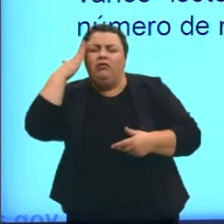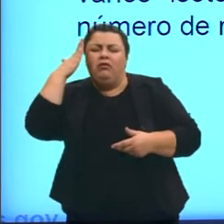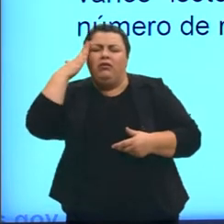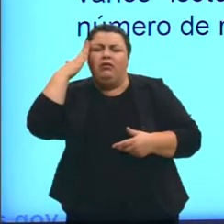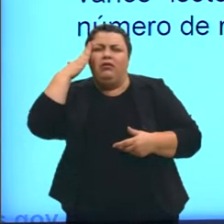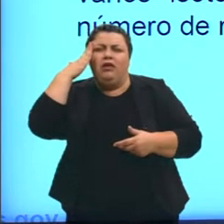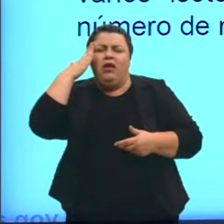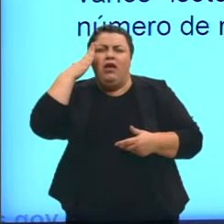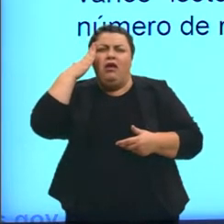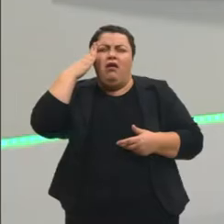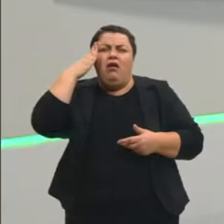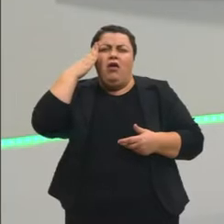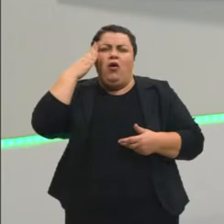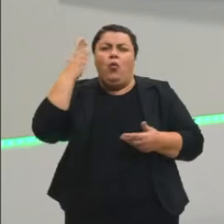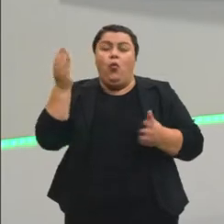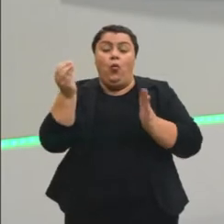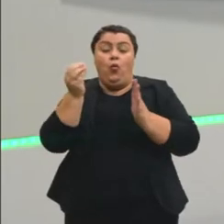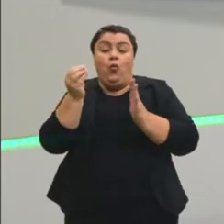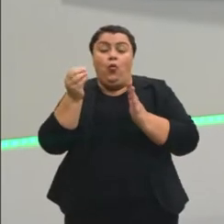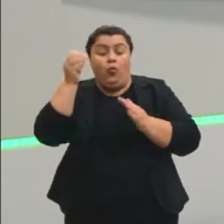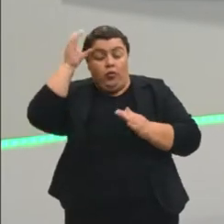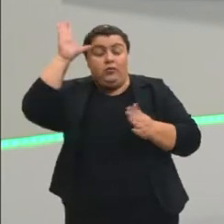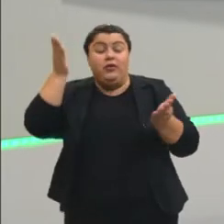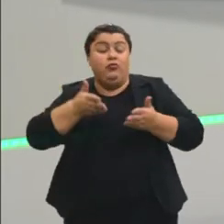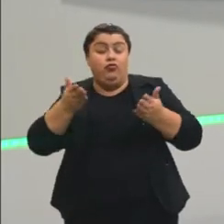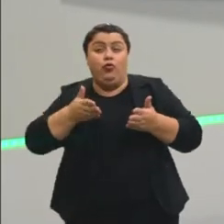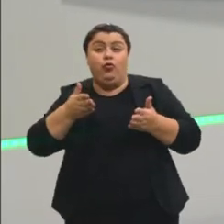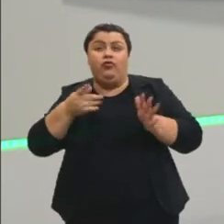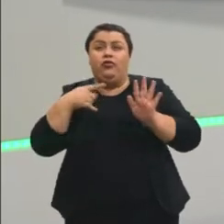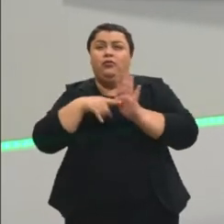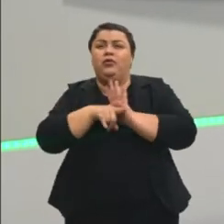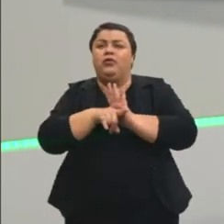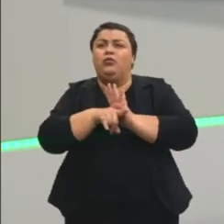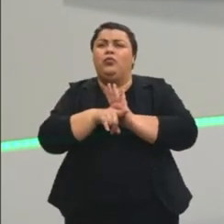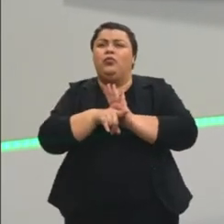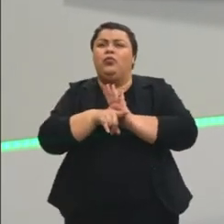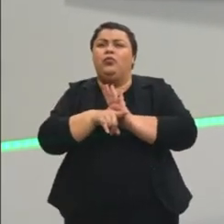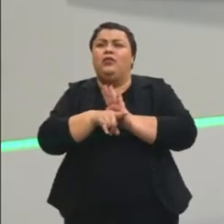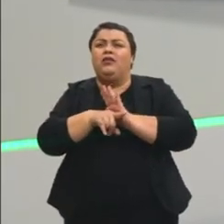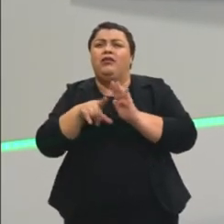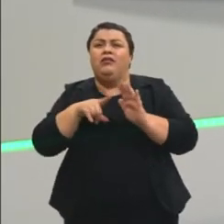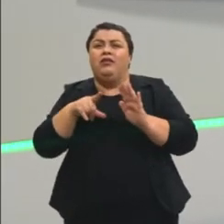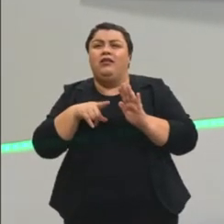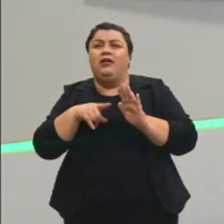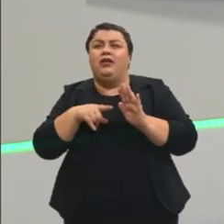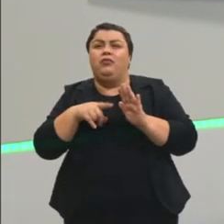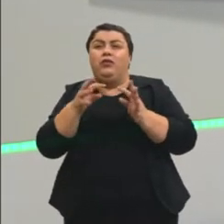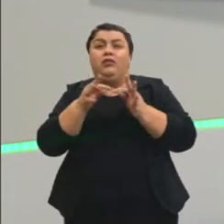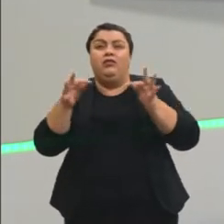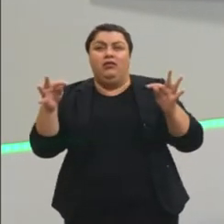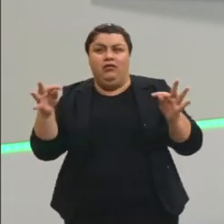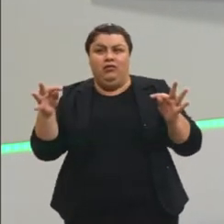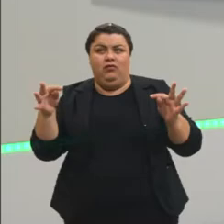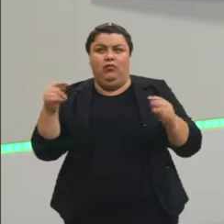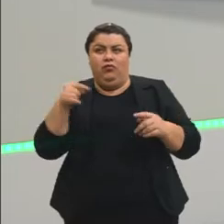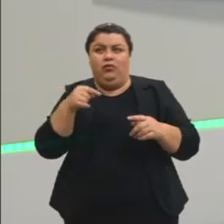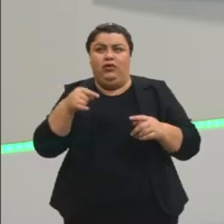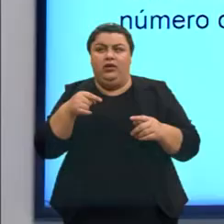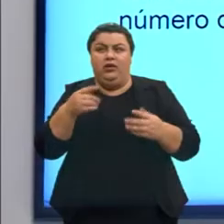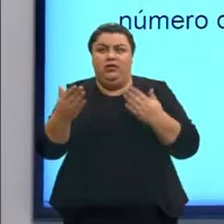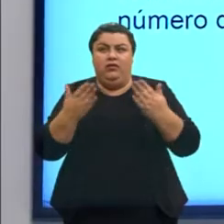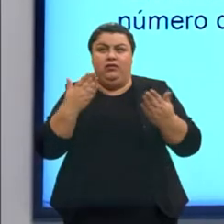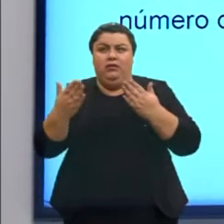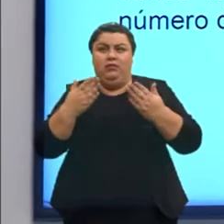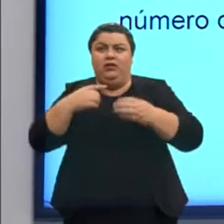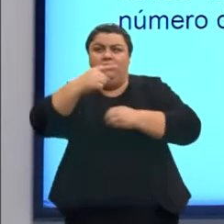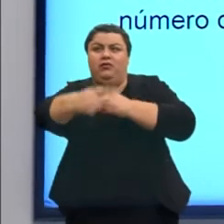brincar e todo esse conhecimento de hoje com uma questão essa é uma questão que traz bastante teoria né da dos